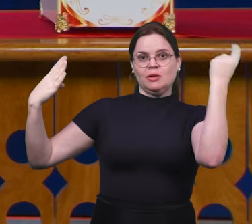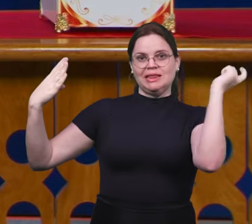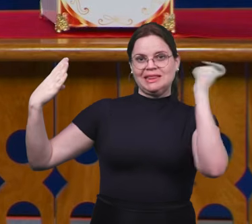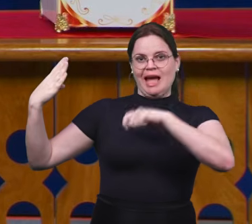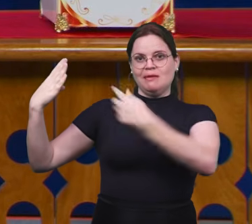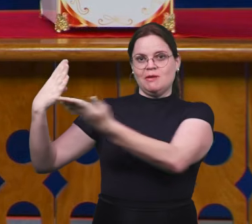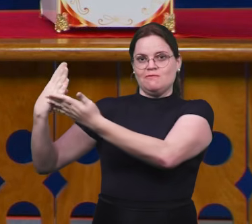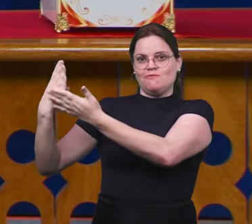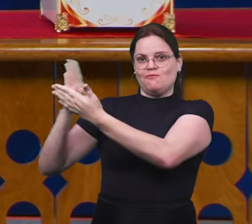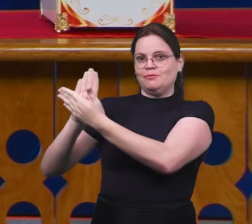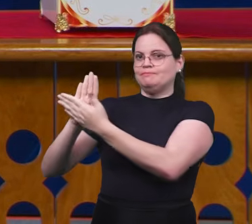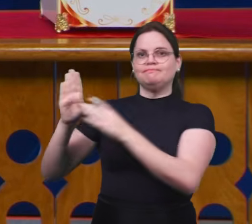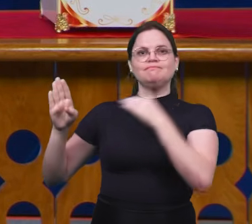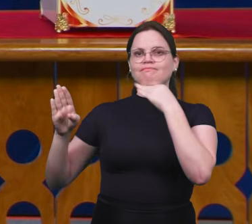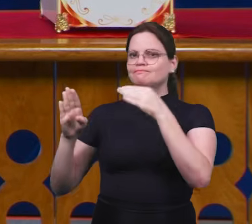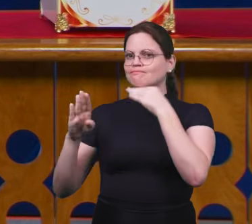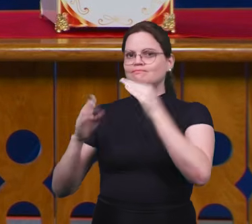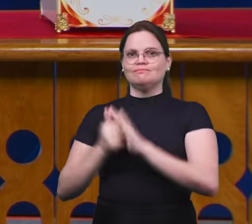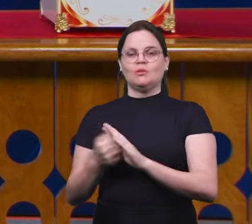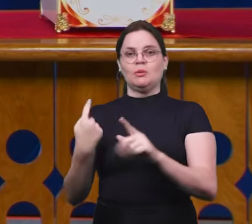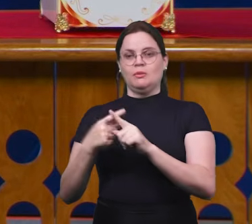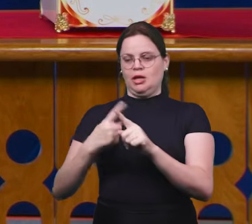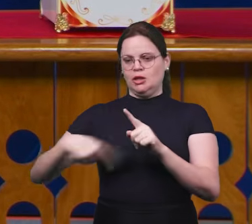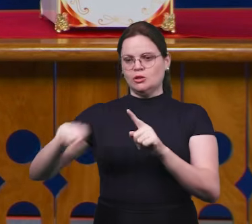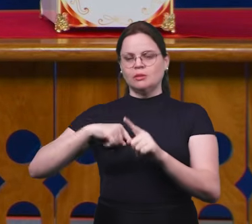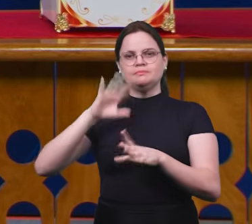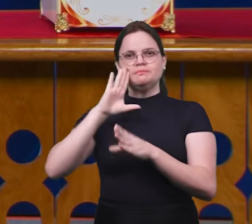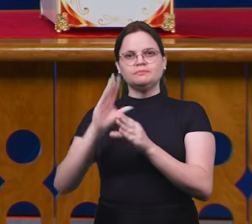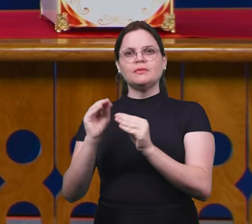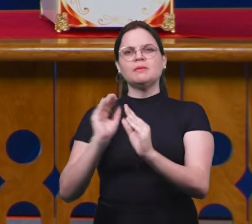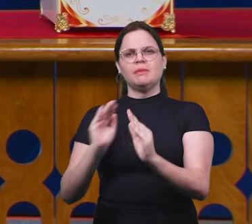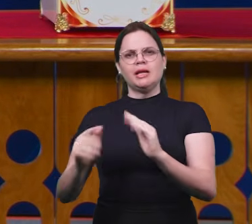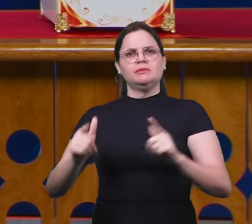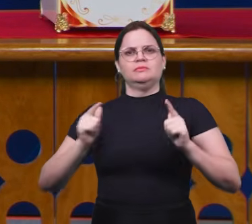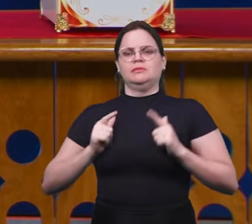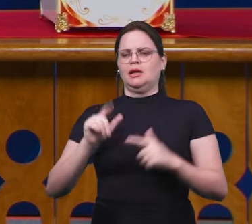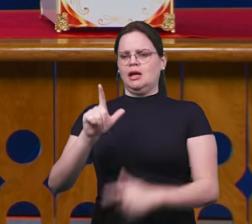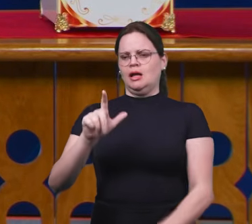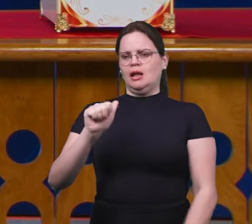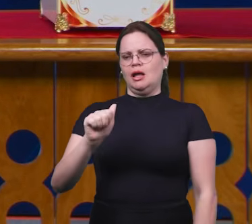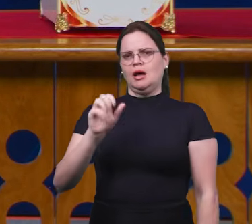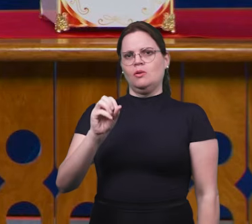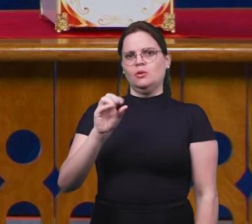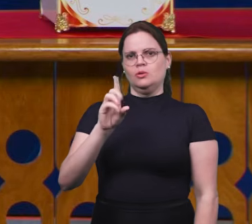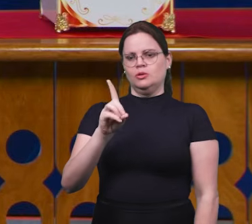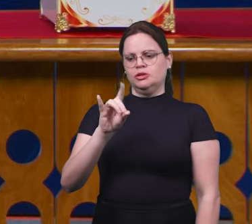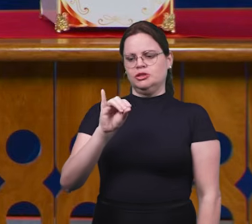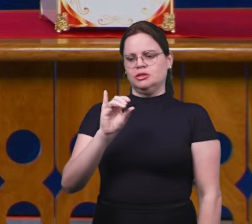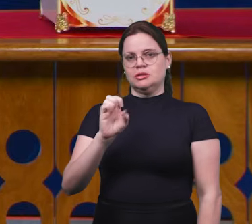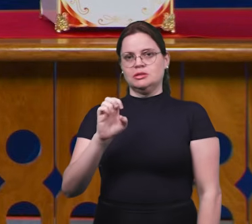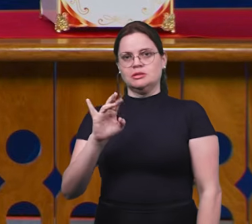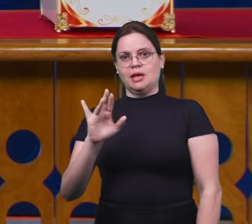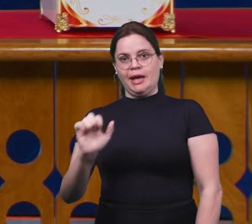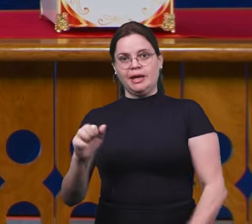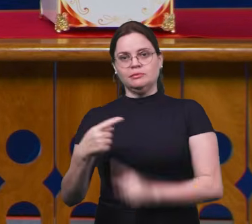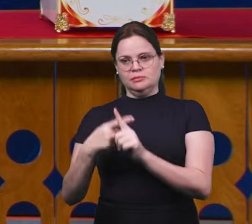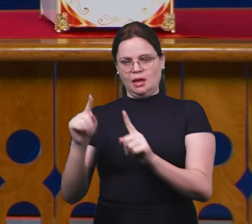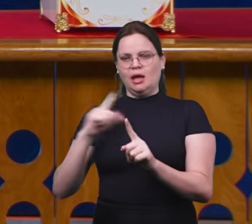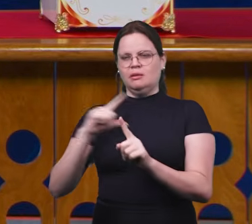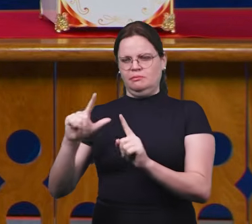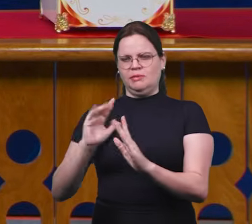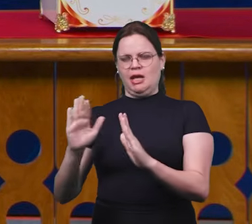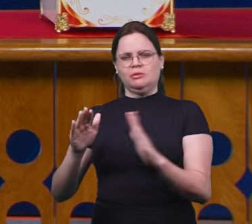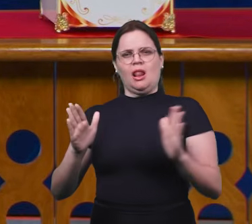nós. Nós hoje estamos vivendo o período de Laodiceia, mas nós estamos com esta porta ainda